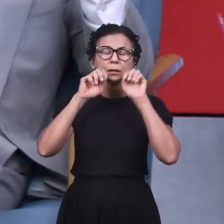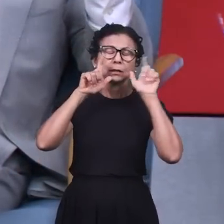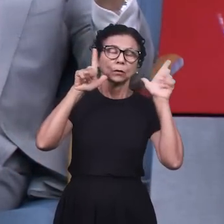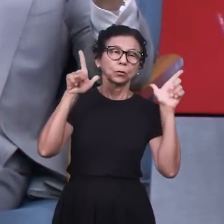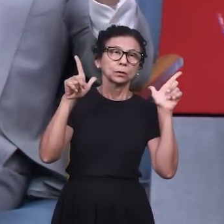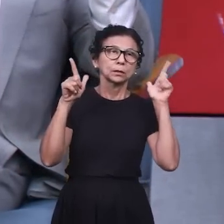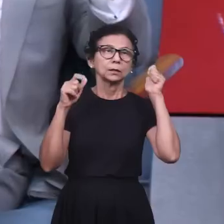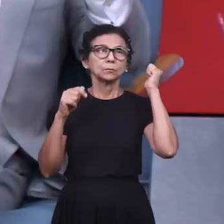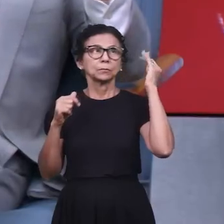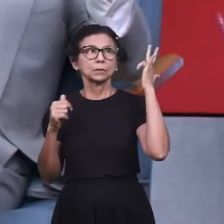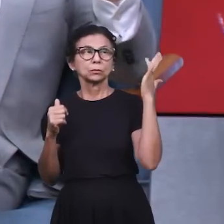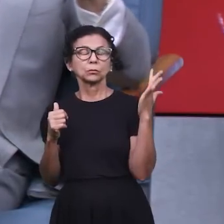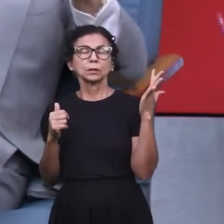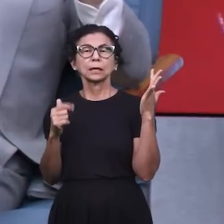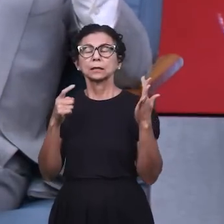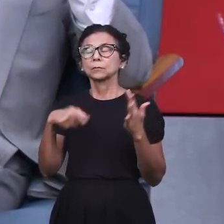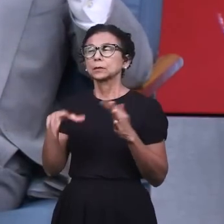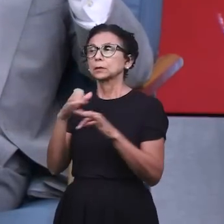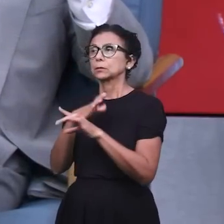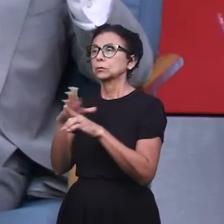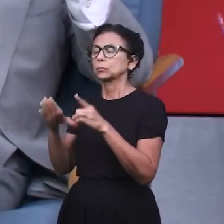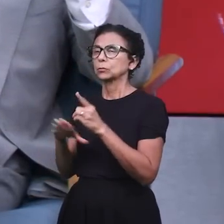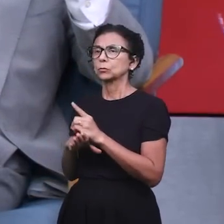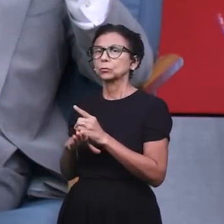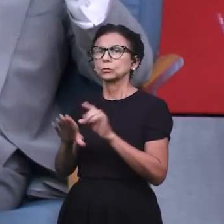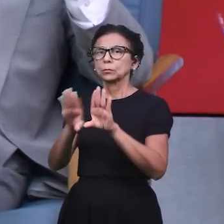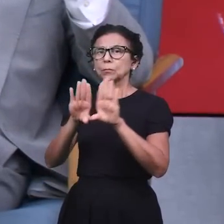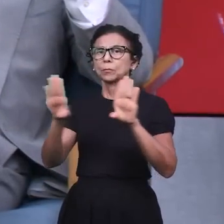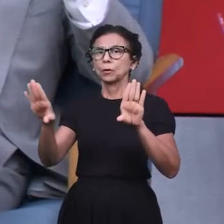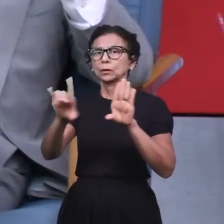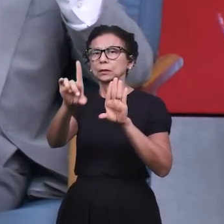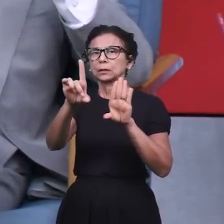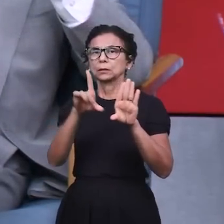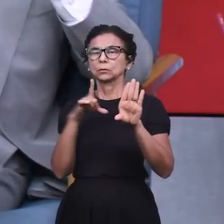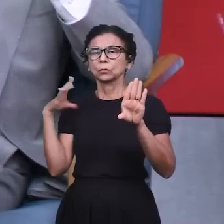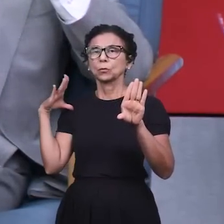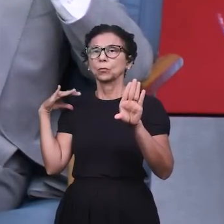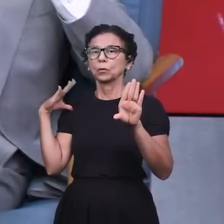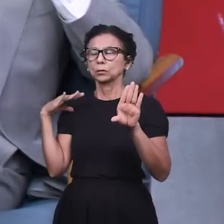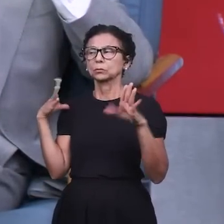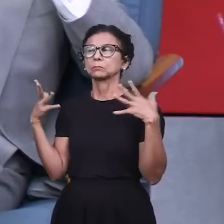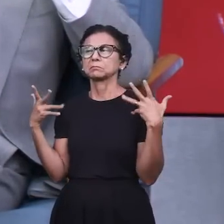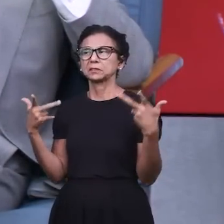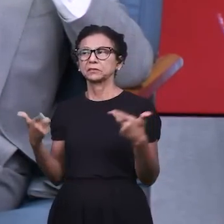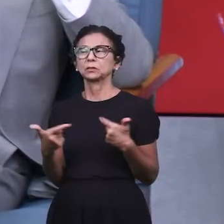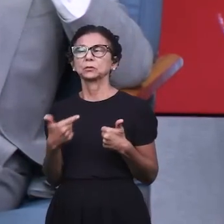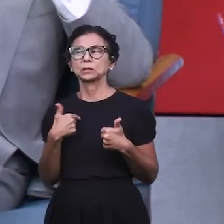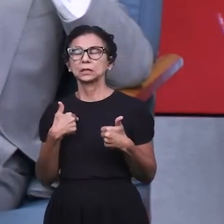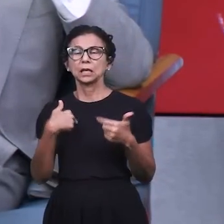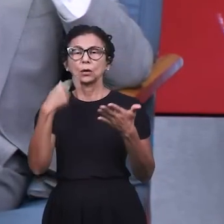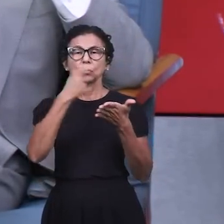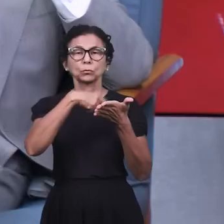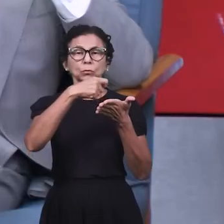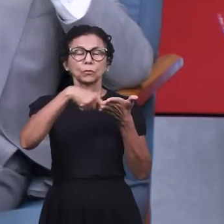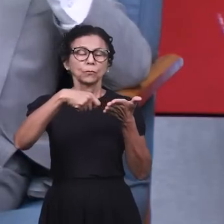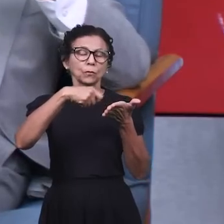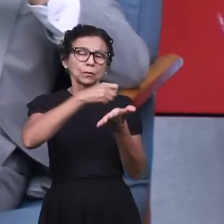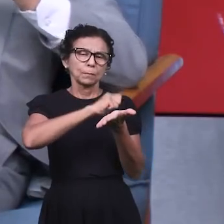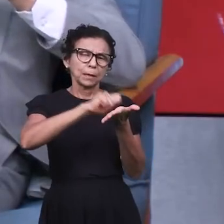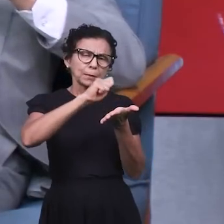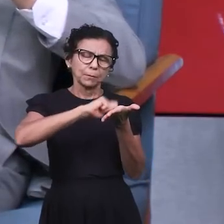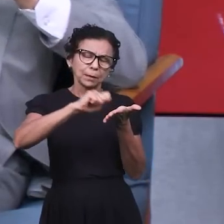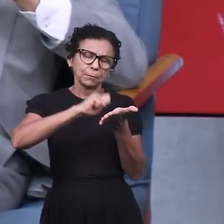madrugada para ir ao culto e eu vi o anjo entrar e cantar esse louvor. Foi uma coisa extraordinária.